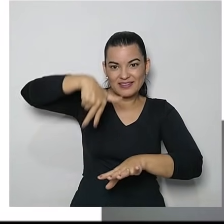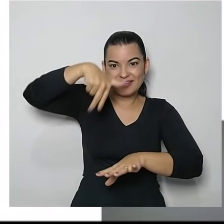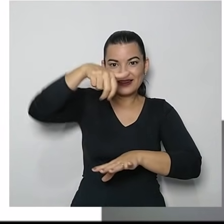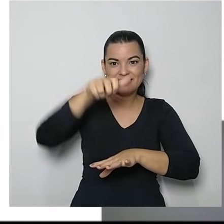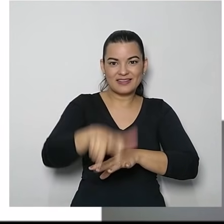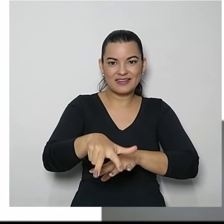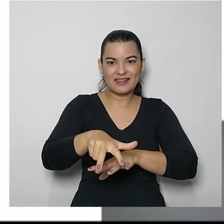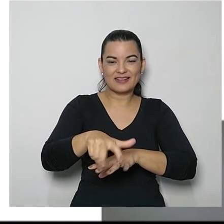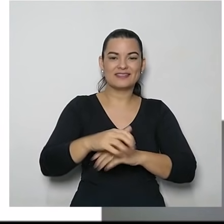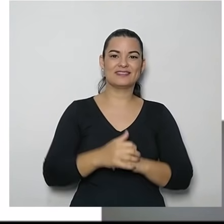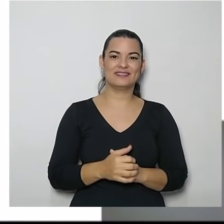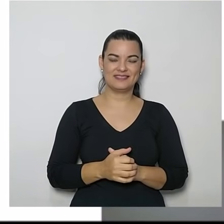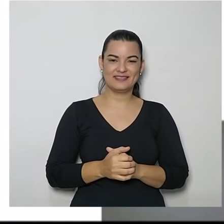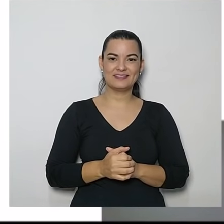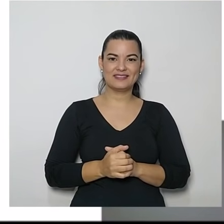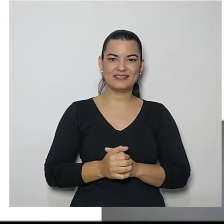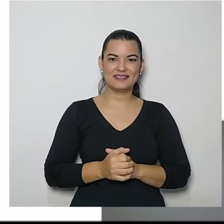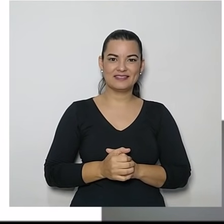estrela nova.